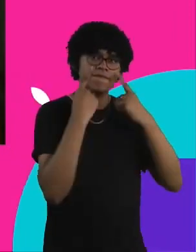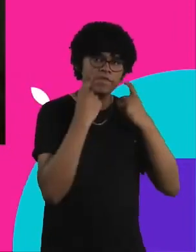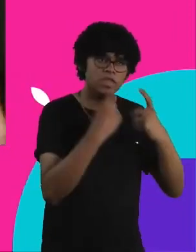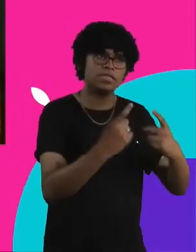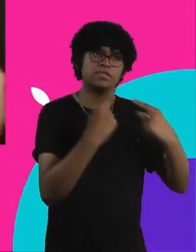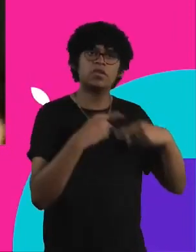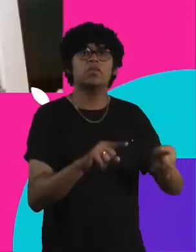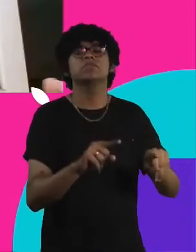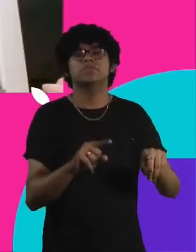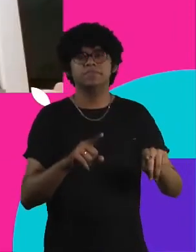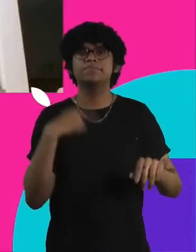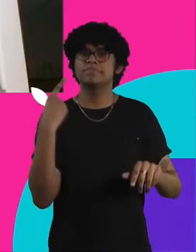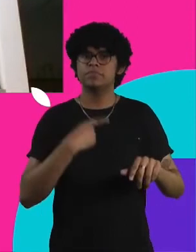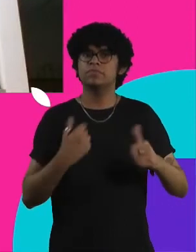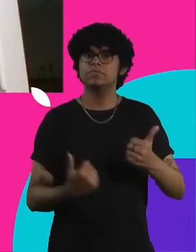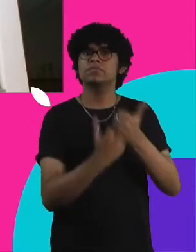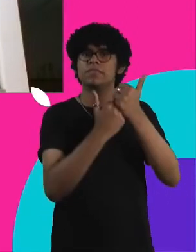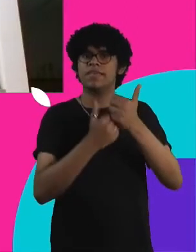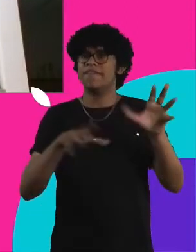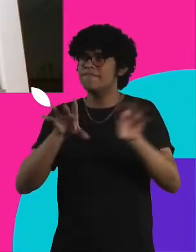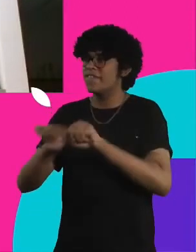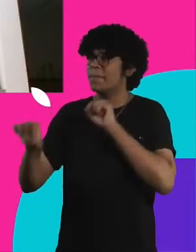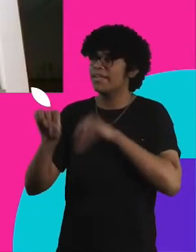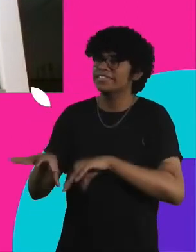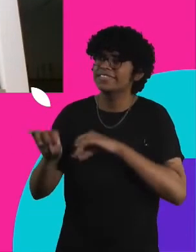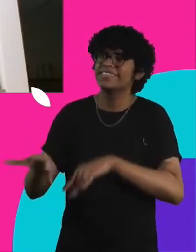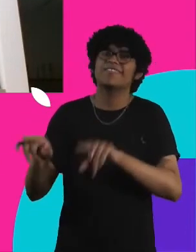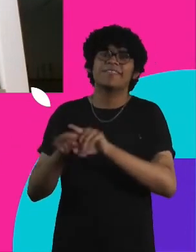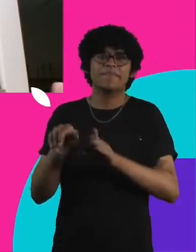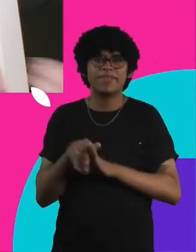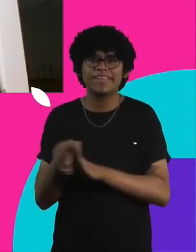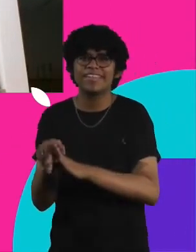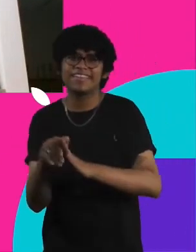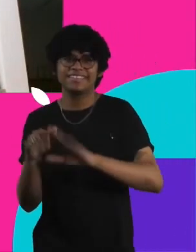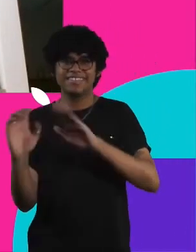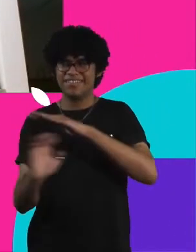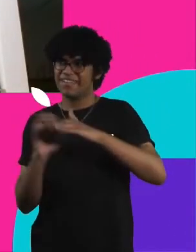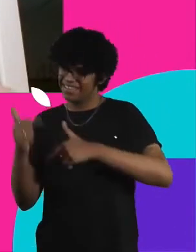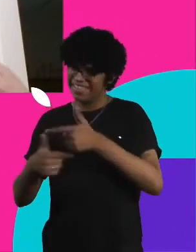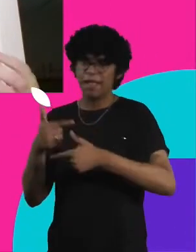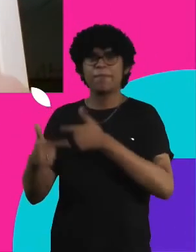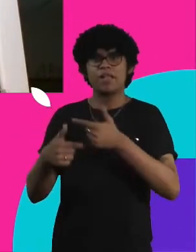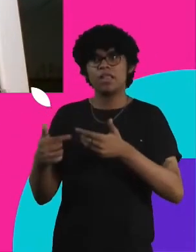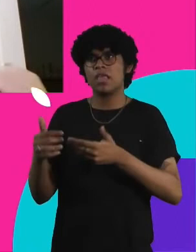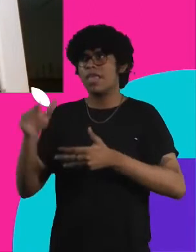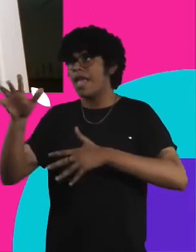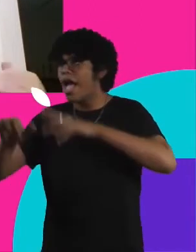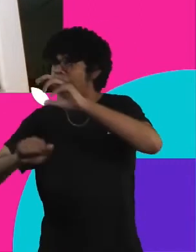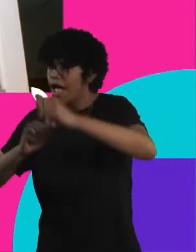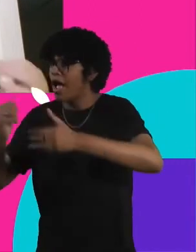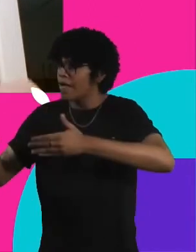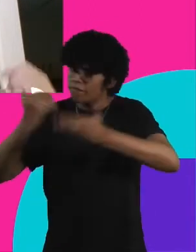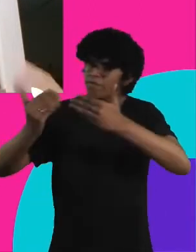começamos a ajudá-las, claro, com capacitação, com orientação para negócios, trazer essas mulheres também para